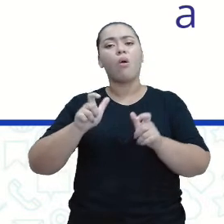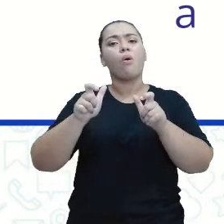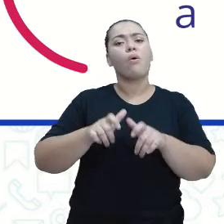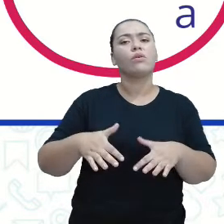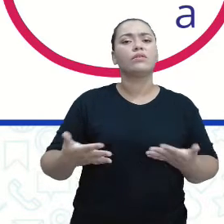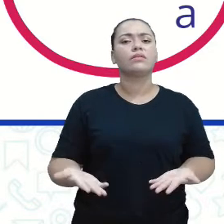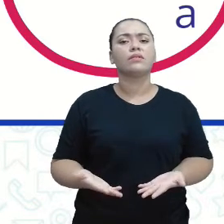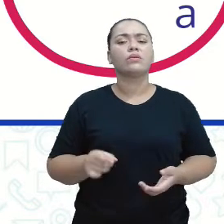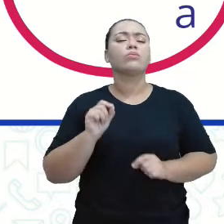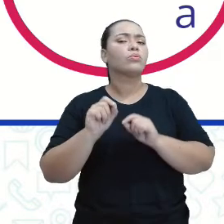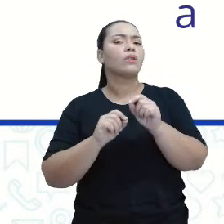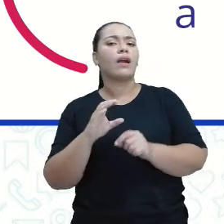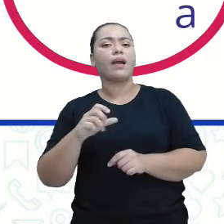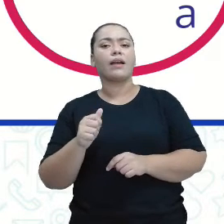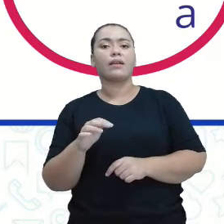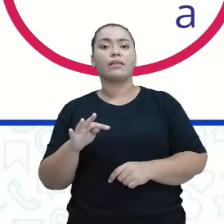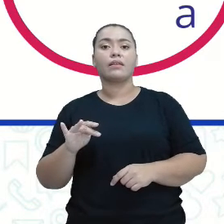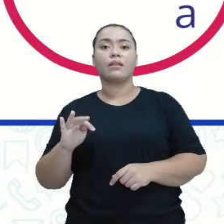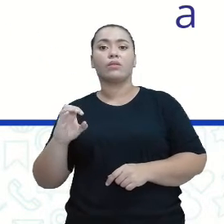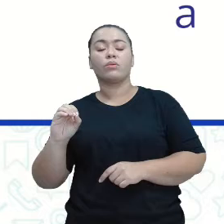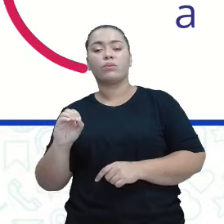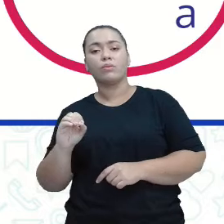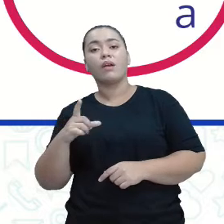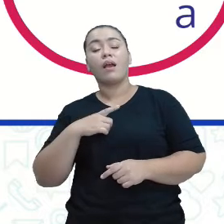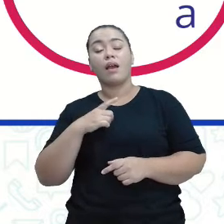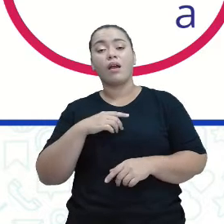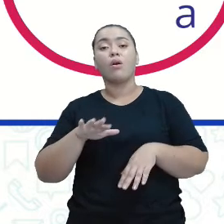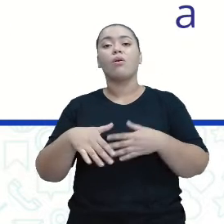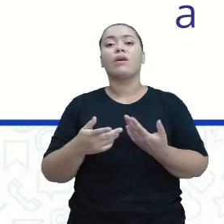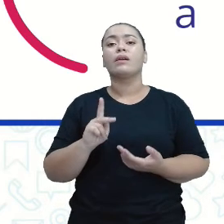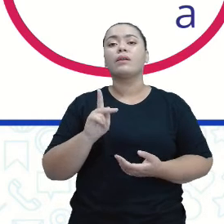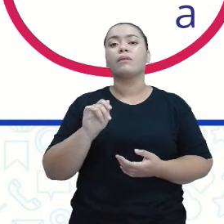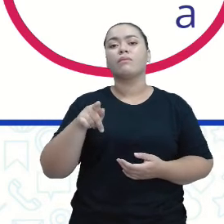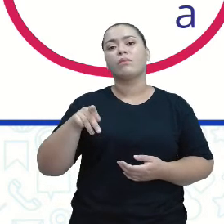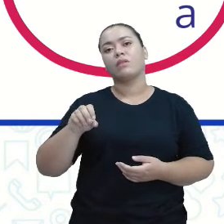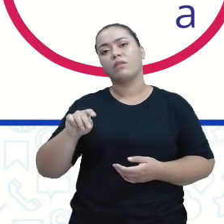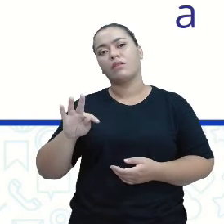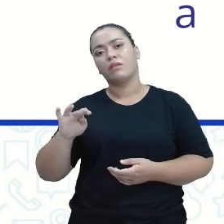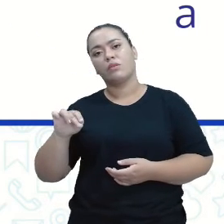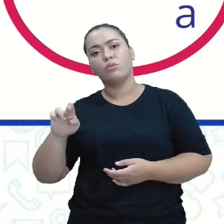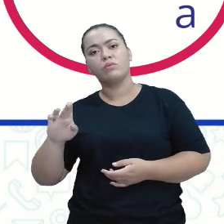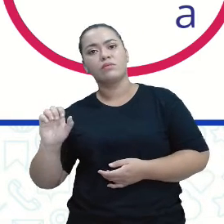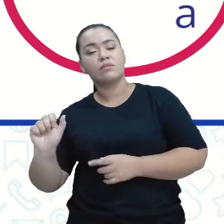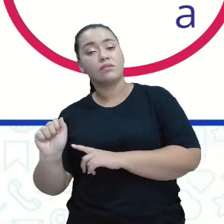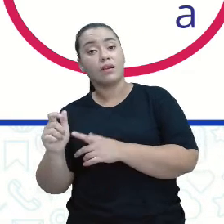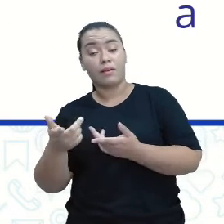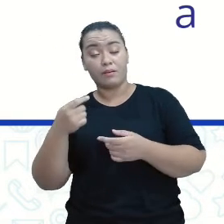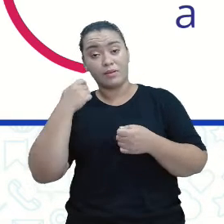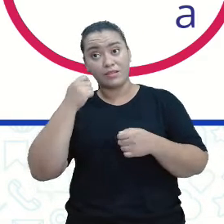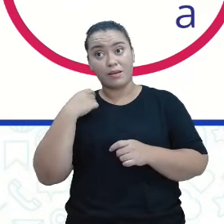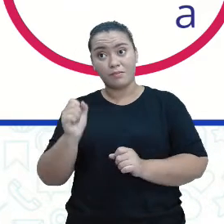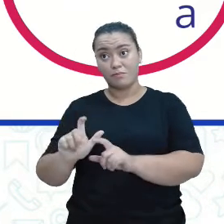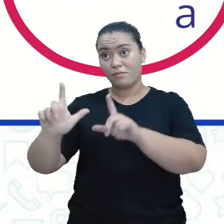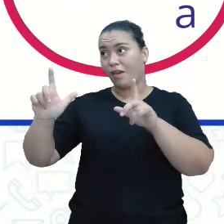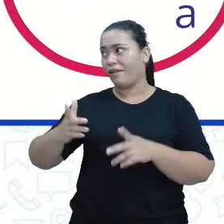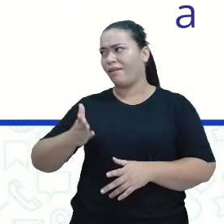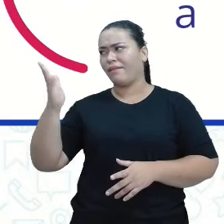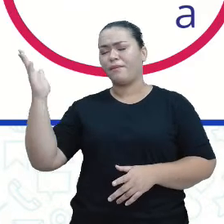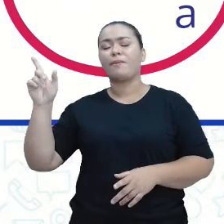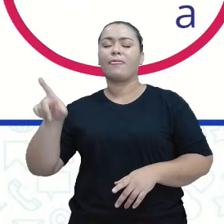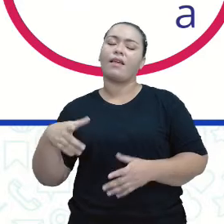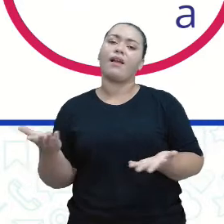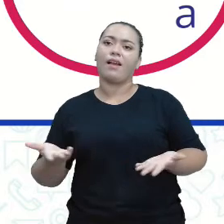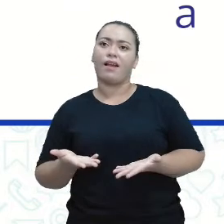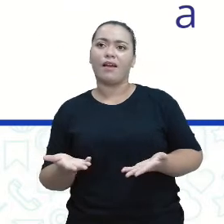vai ser esse cateto oposto e quem que vai ser essa hipotenusa. Então aí você verifica na sua tela, o Devinho já deixou grandão para você observar junto